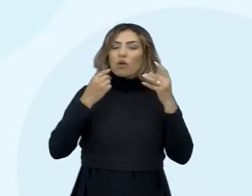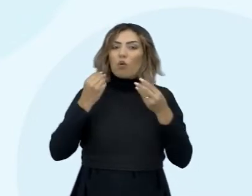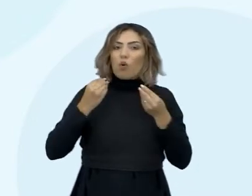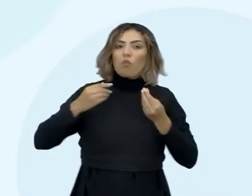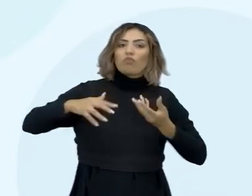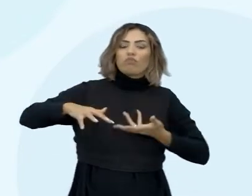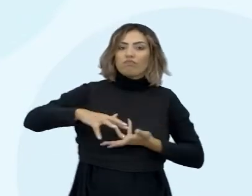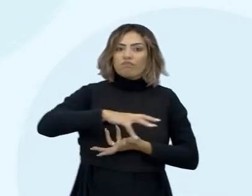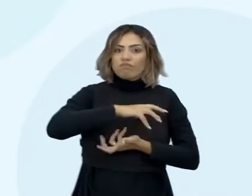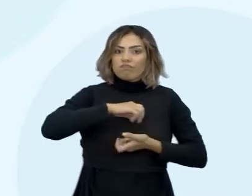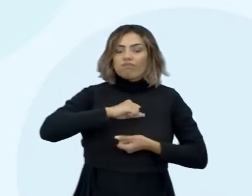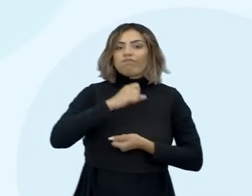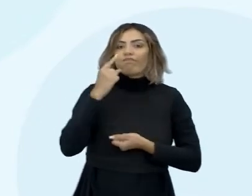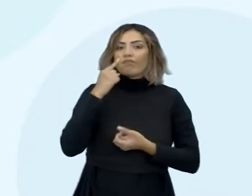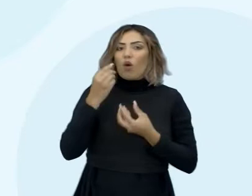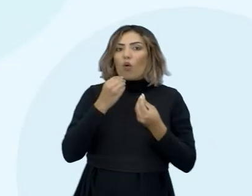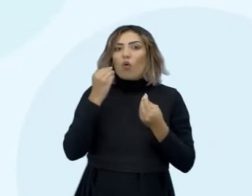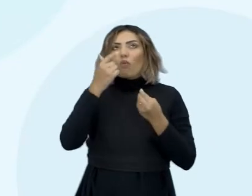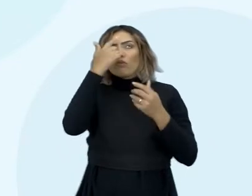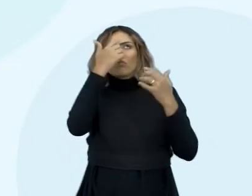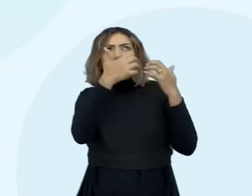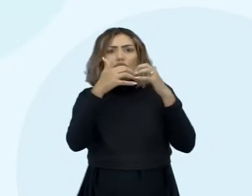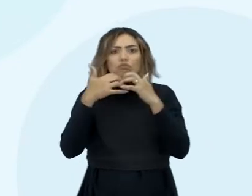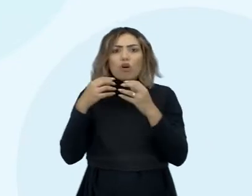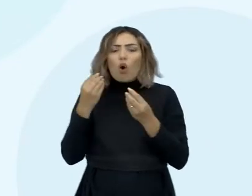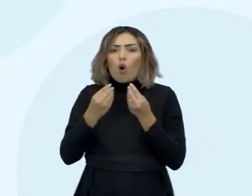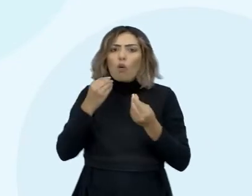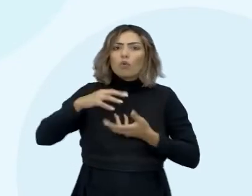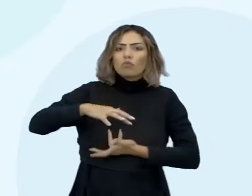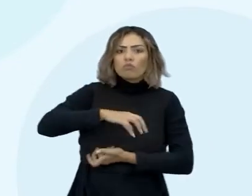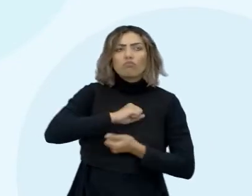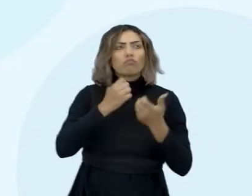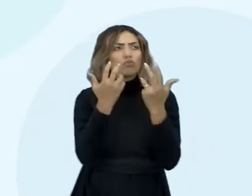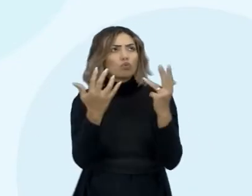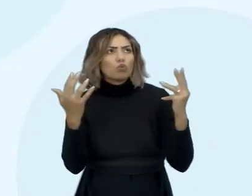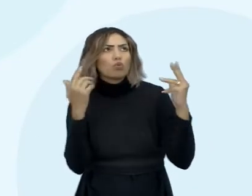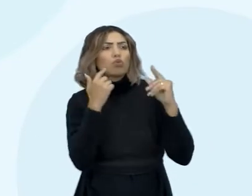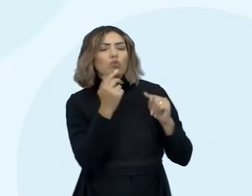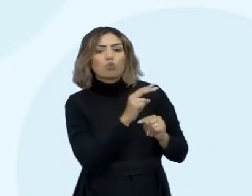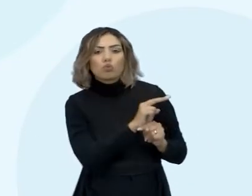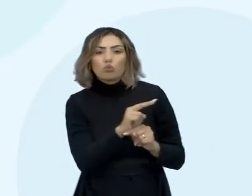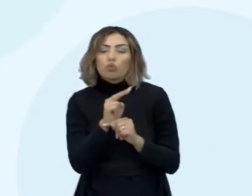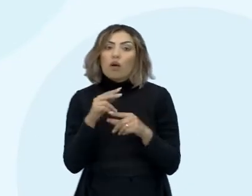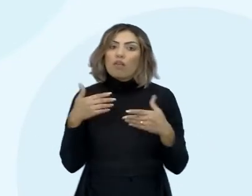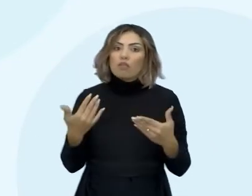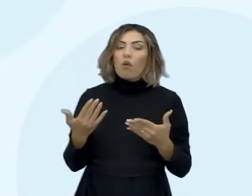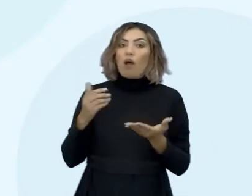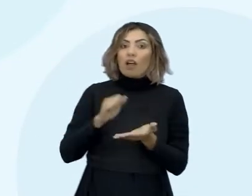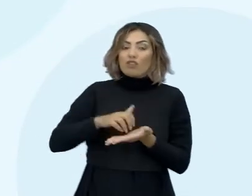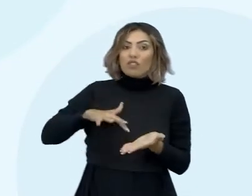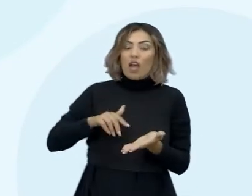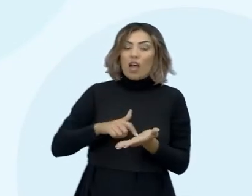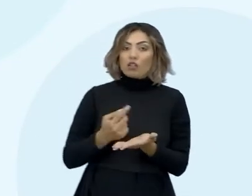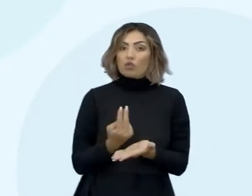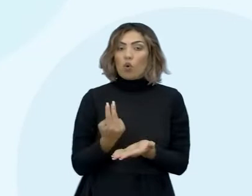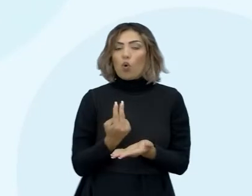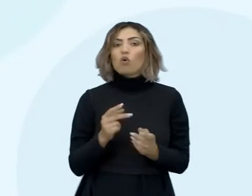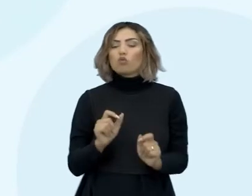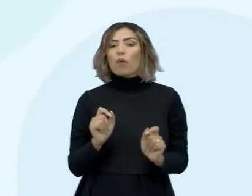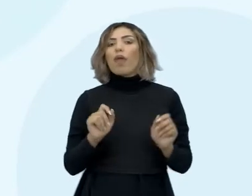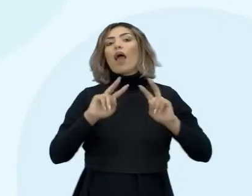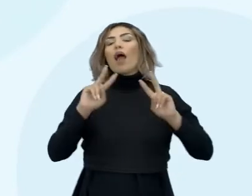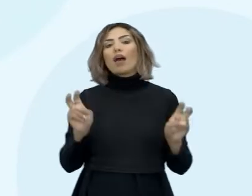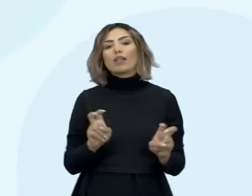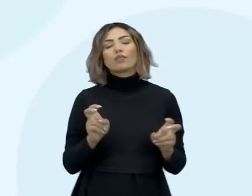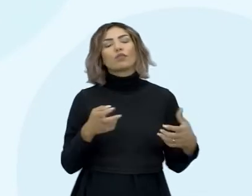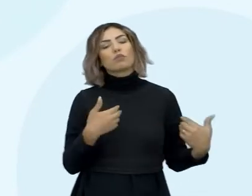sustentável estava aprofundando a reflexão sobre a sustentabilidade da construção que o Alexandre trouxe também. Na atividade 2, a gente continuou conversando, aí já